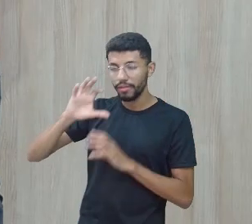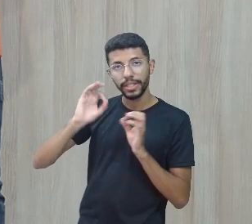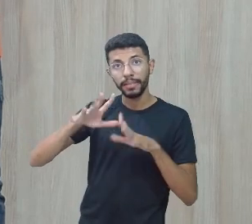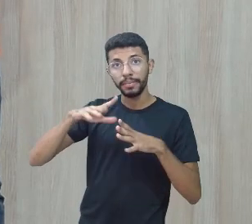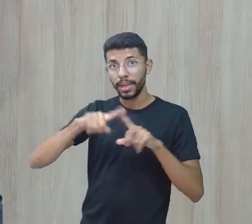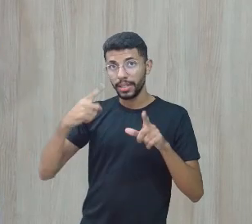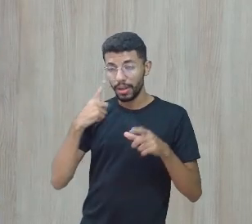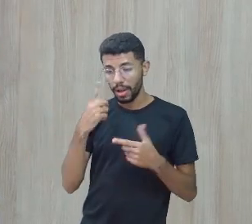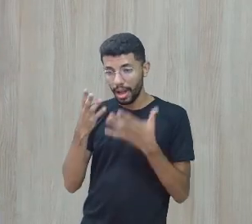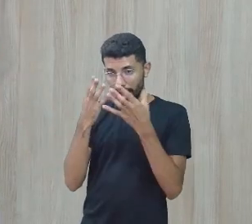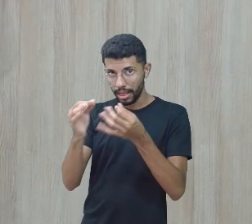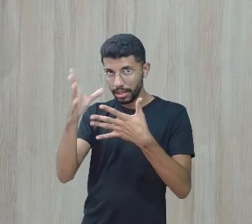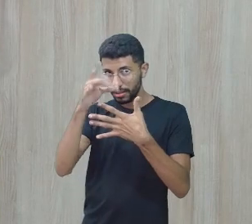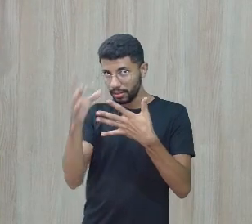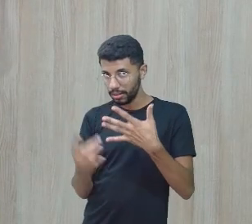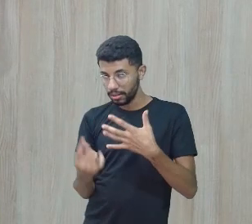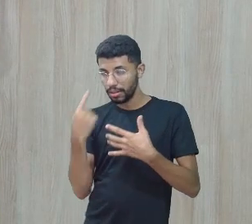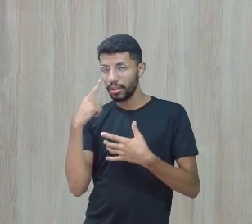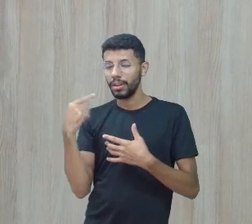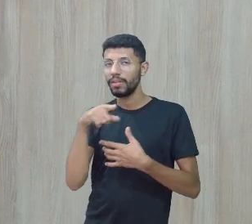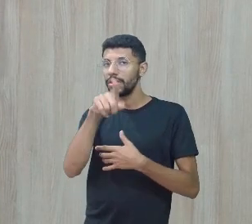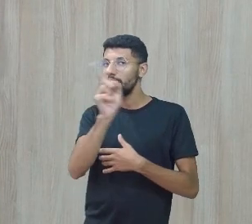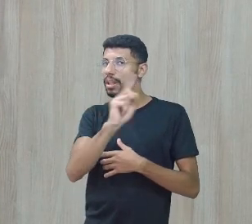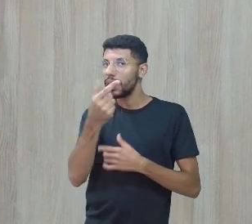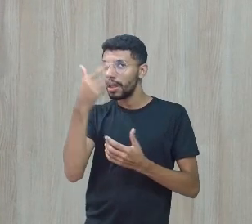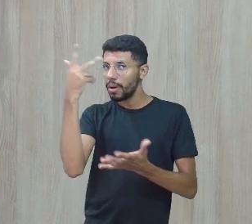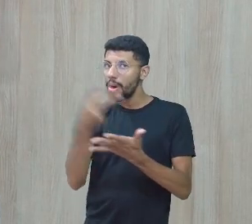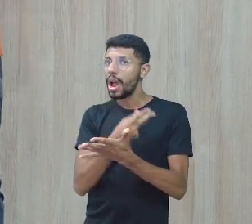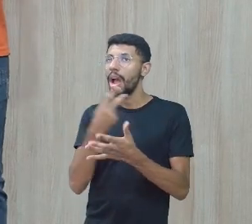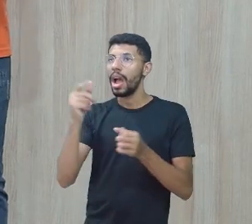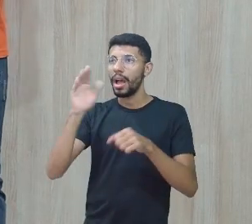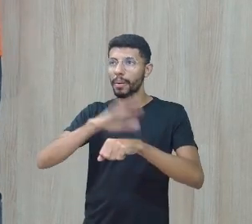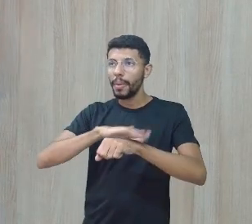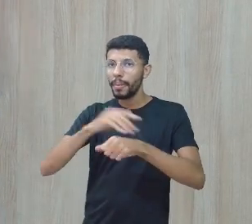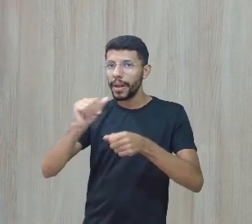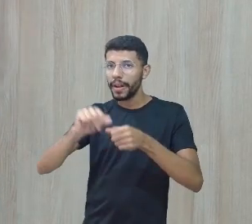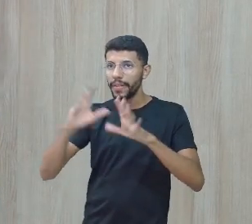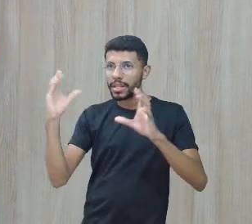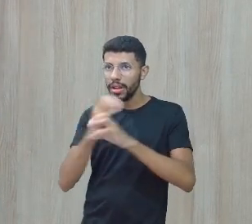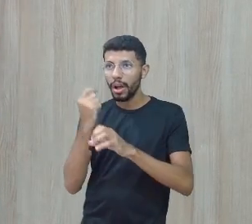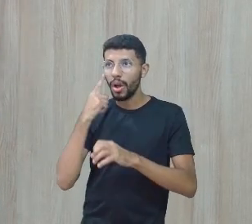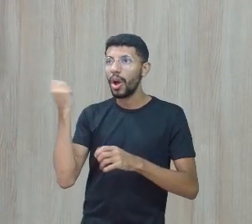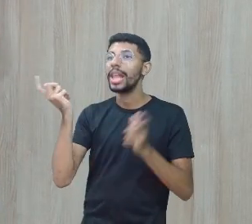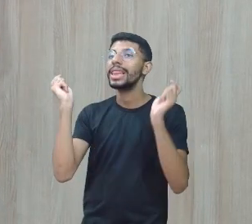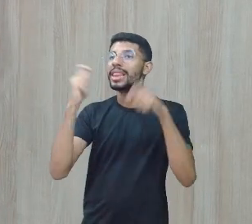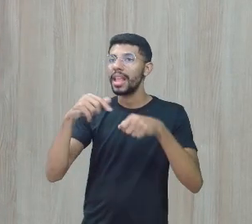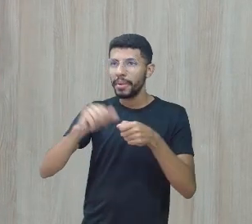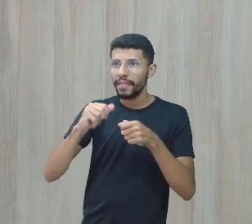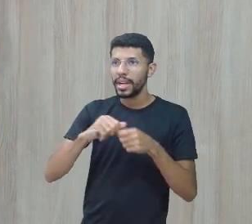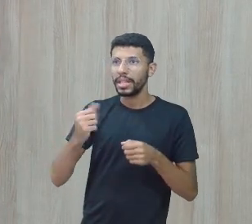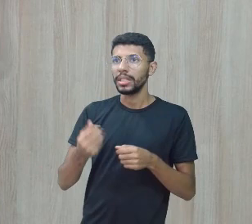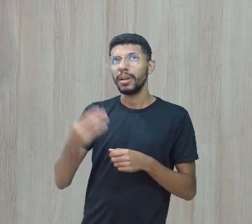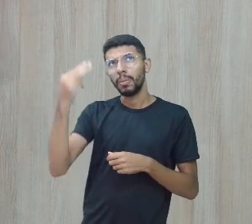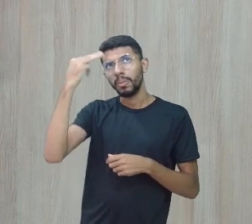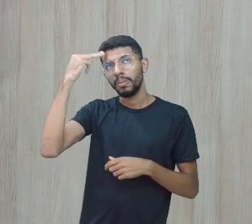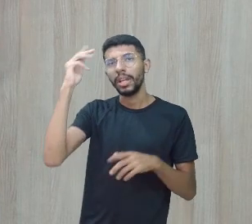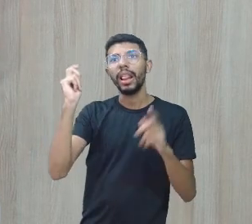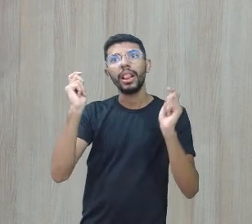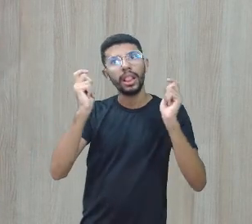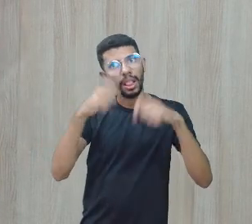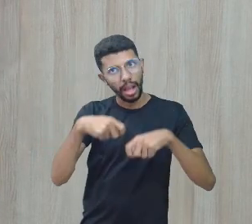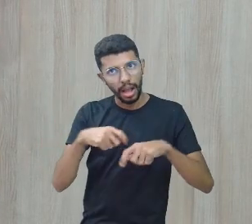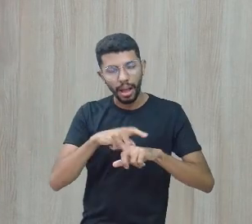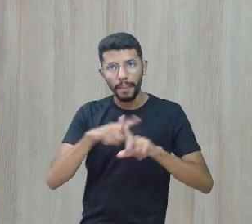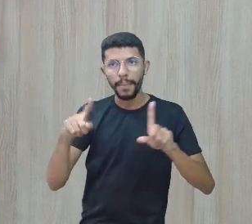detalhe, tá? Para você não errar na hora de fazer a conta. Essa conta dá para fazer de cabeça? Dá para fazer